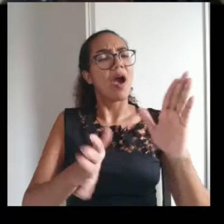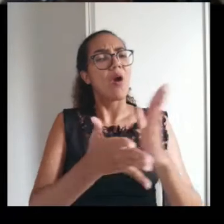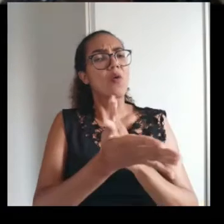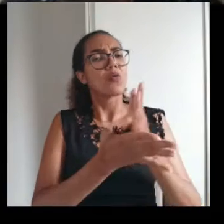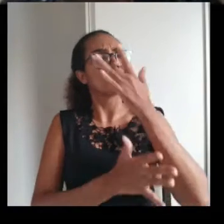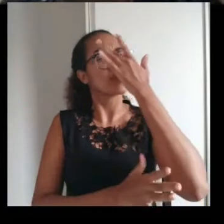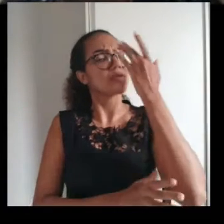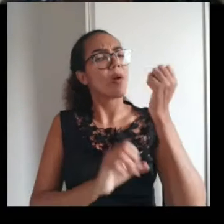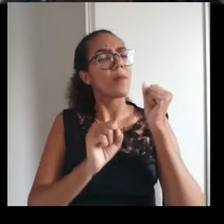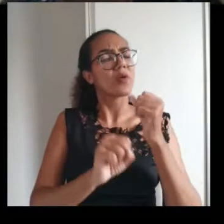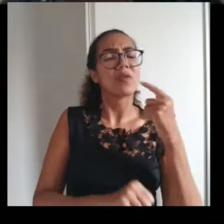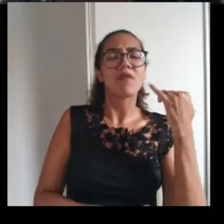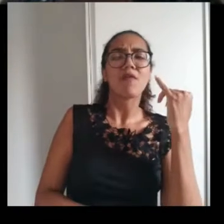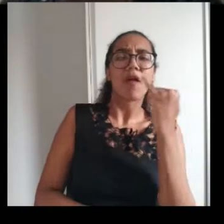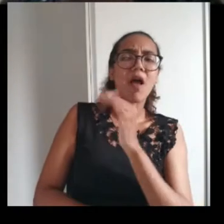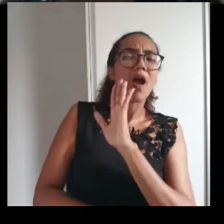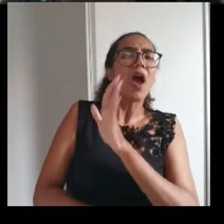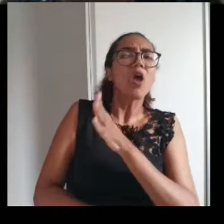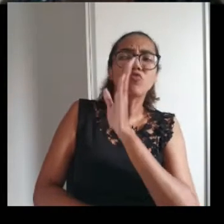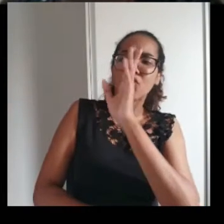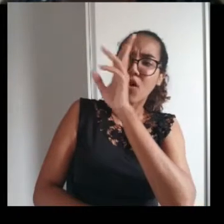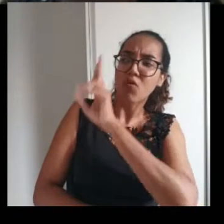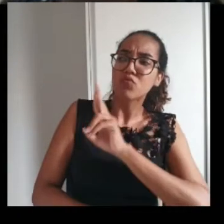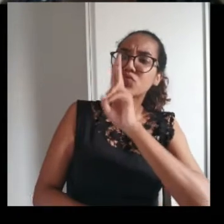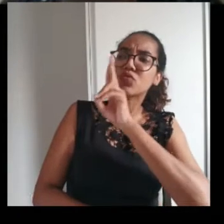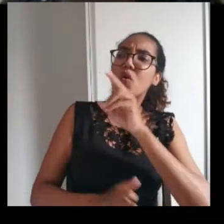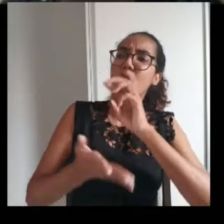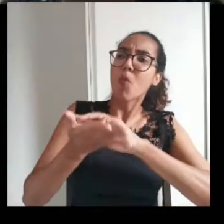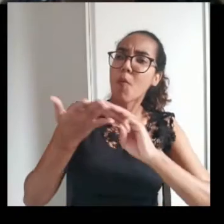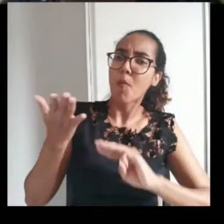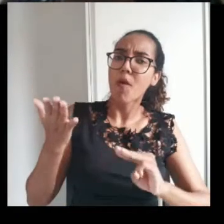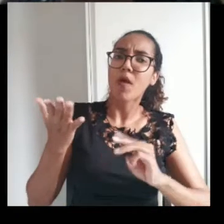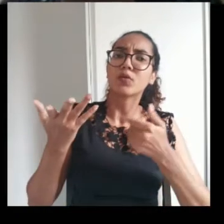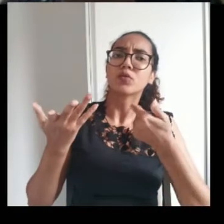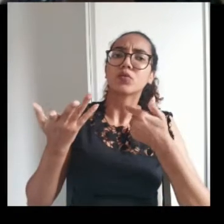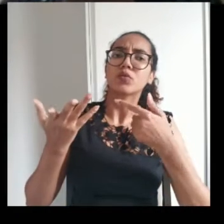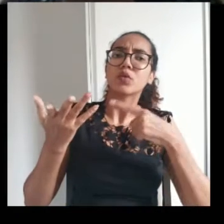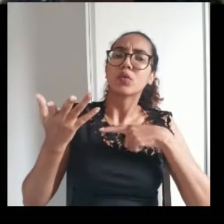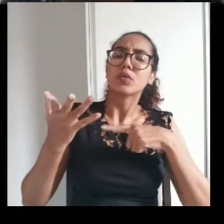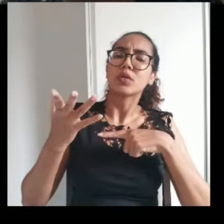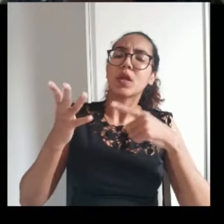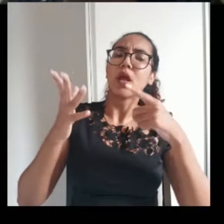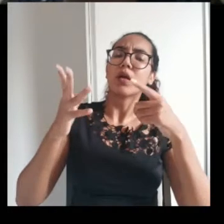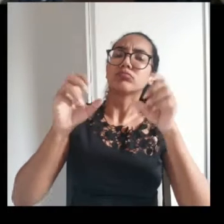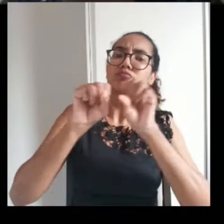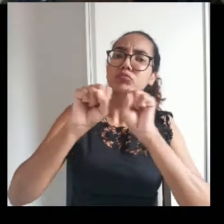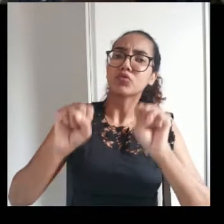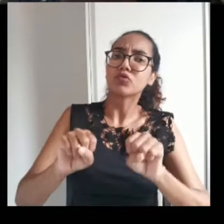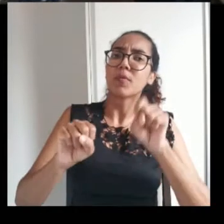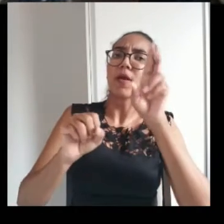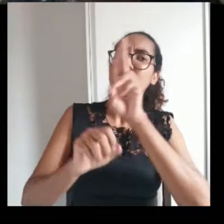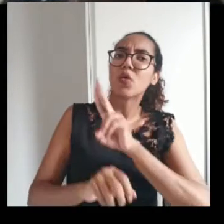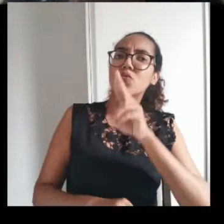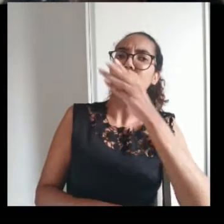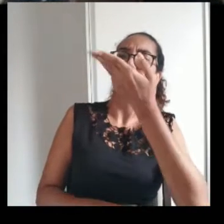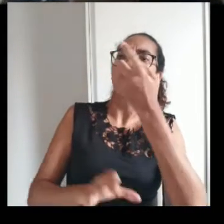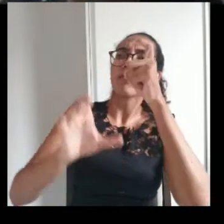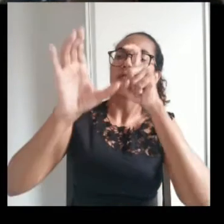na minha camada de dados, um repositório que recebia uma tela e eu preenchi a tela com os dados. E funcionou. Ok,